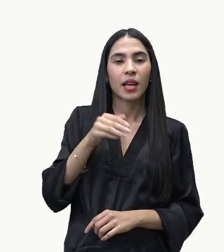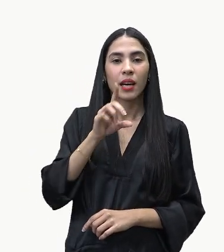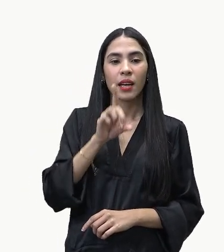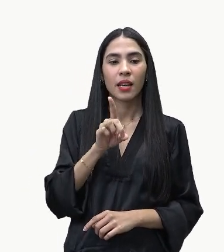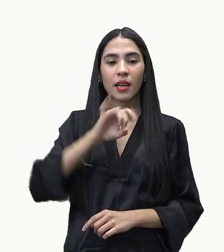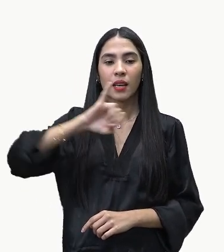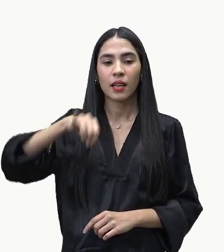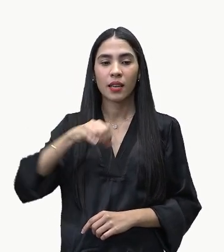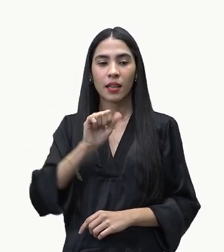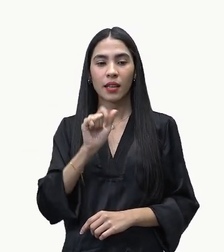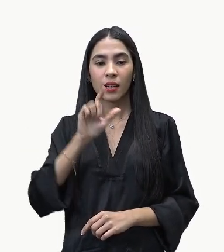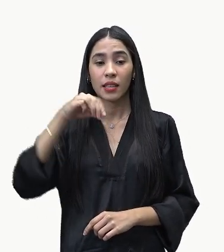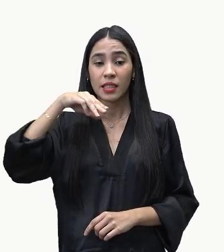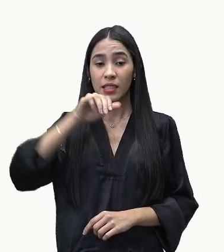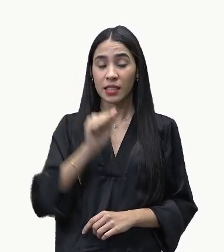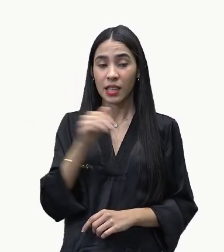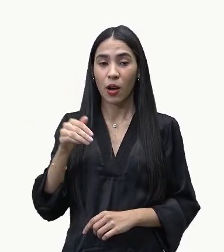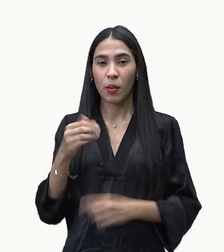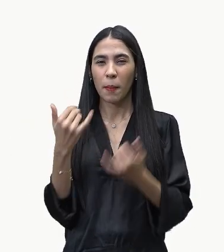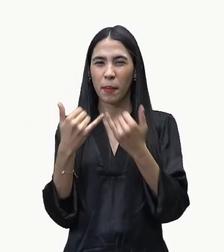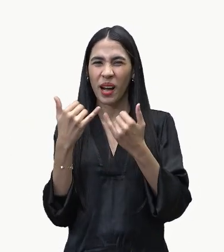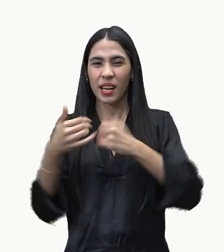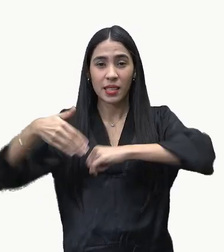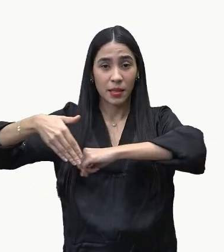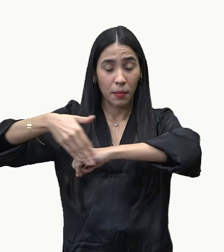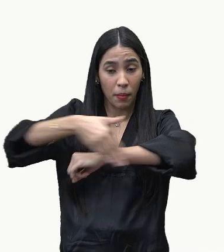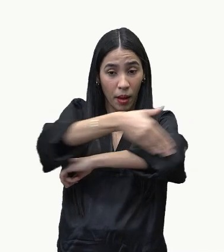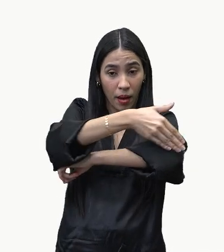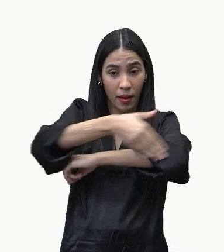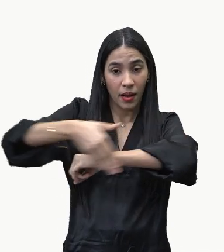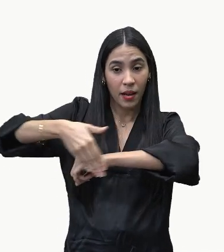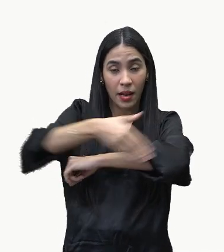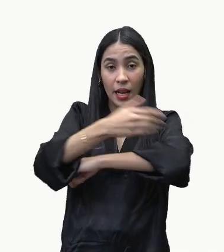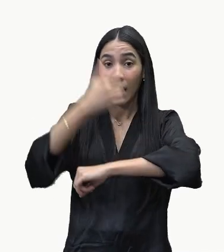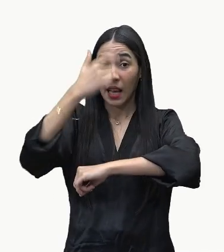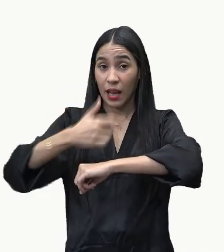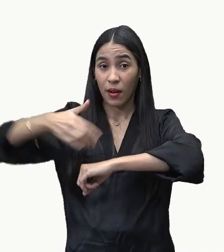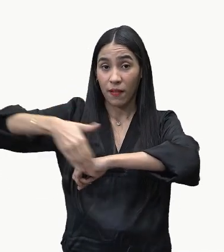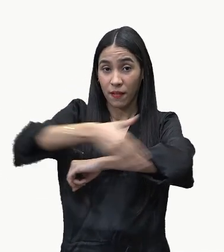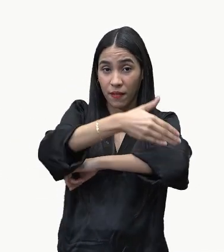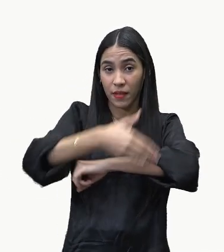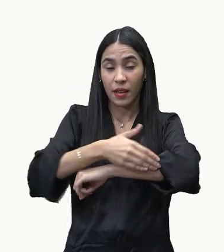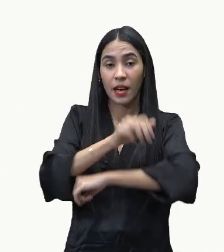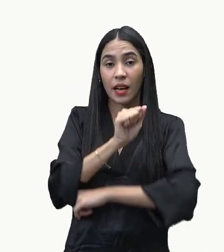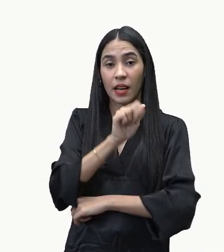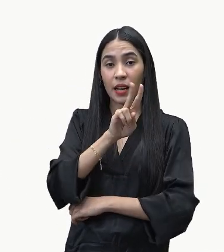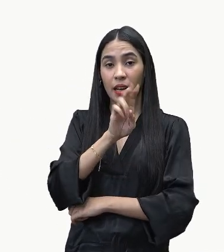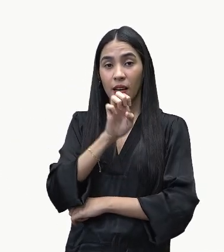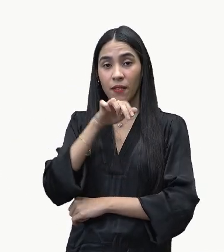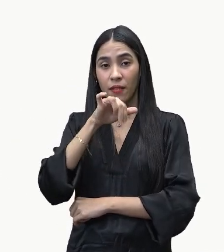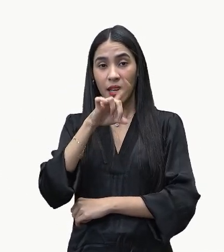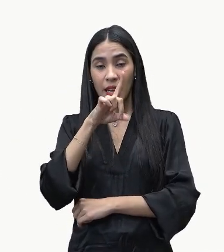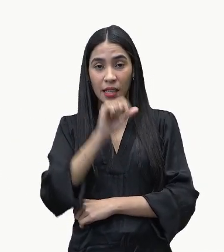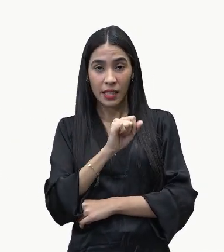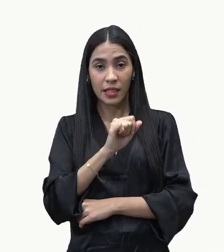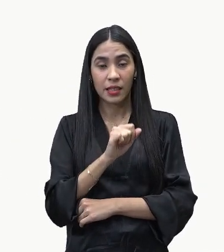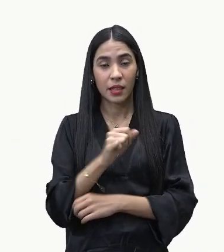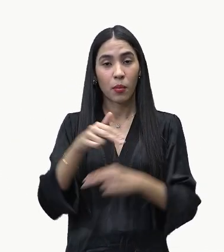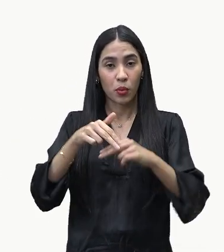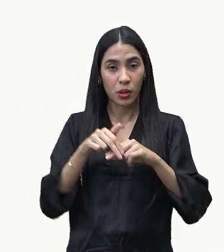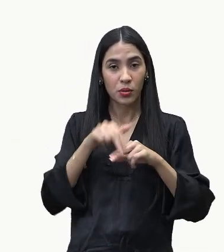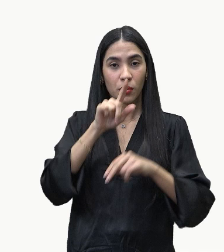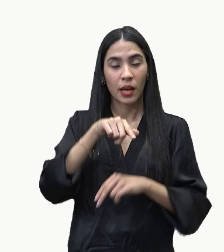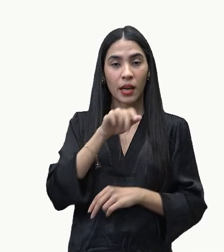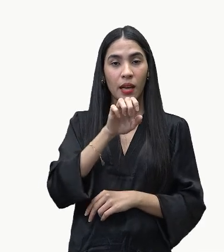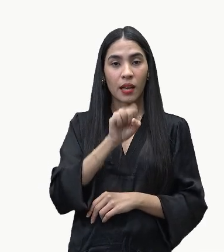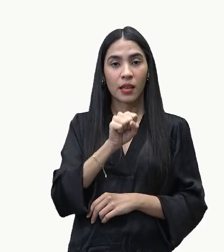é estou na avenida Djalma Batista. Então, mais uma vez, silepse de gênero.